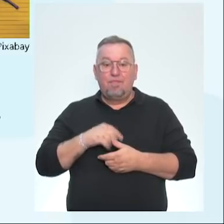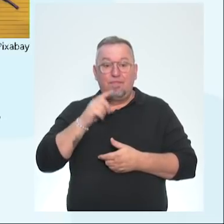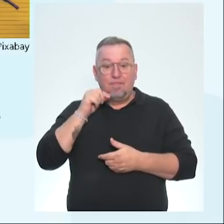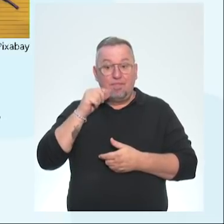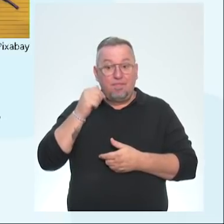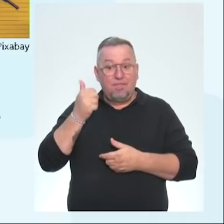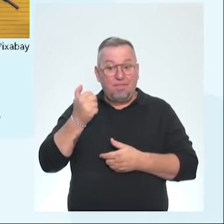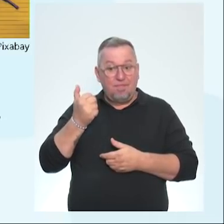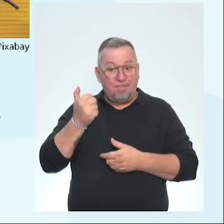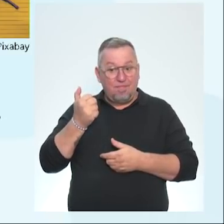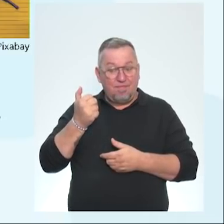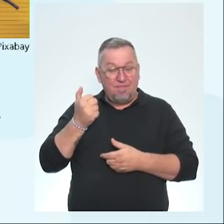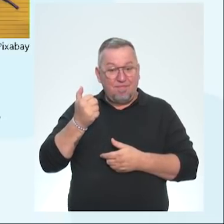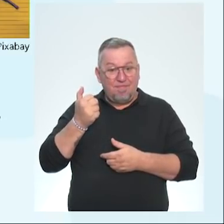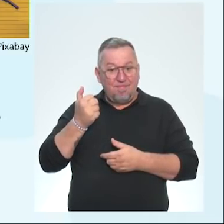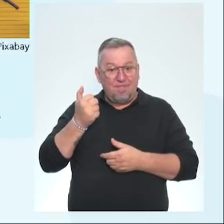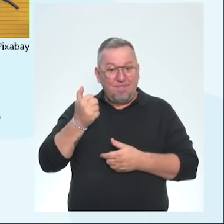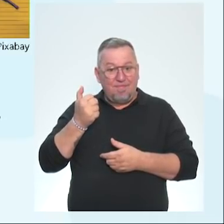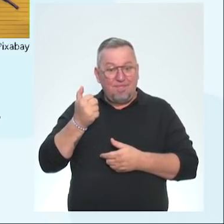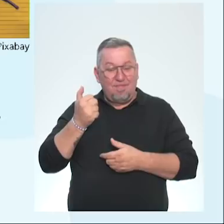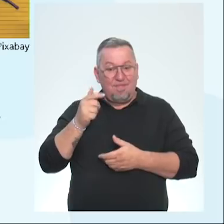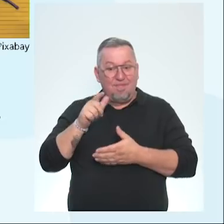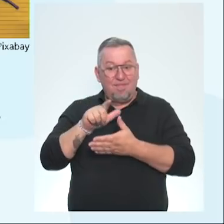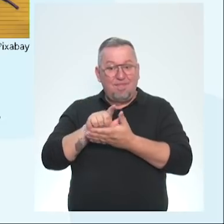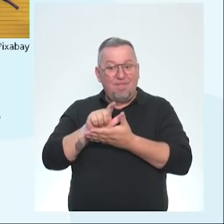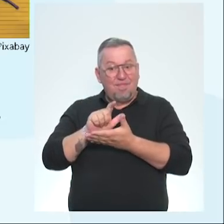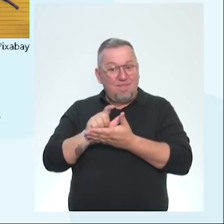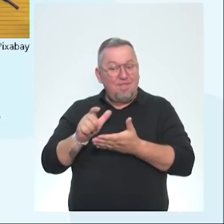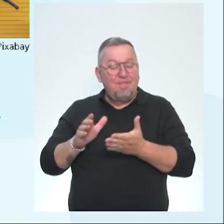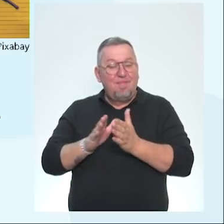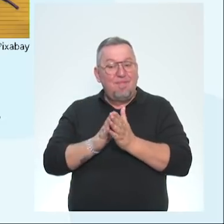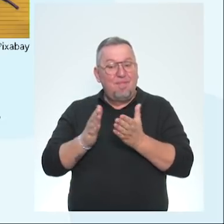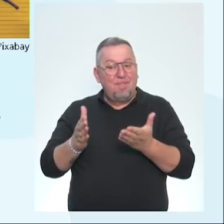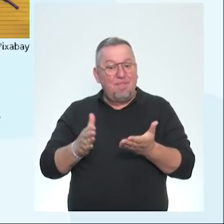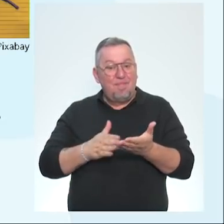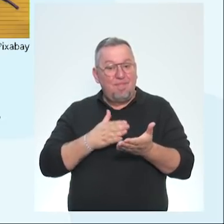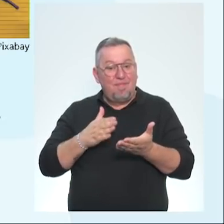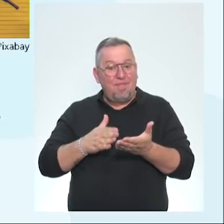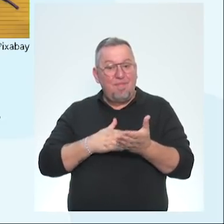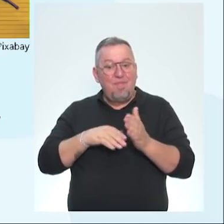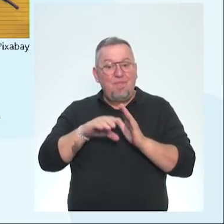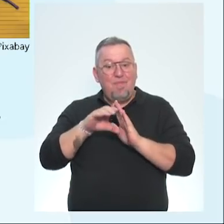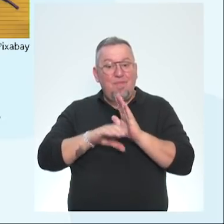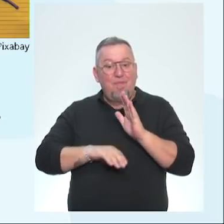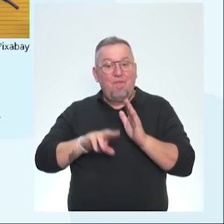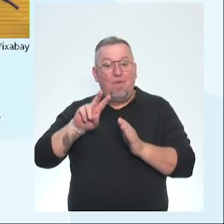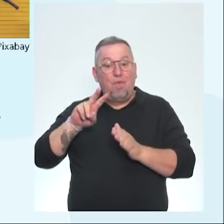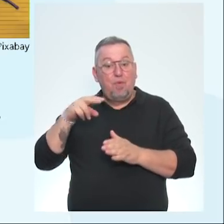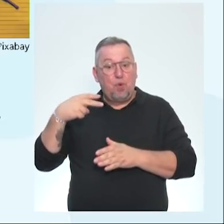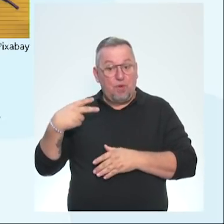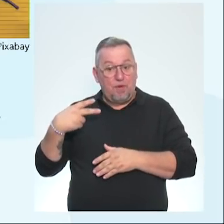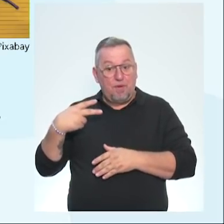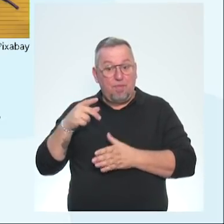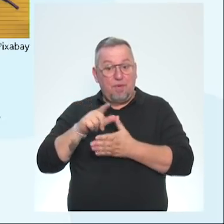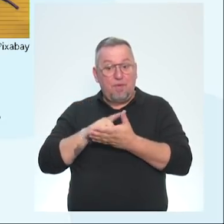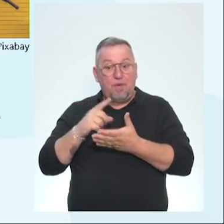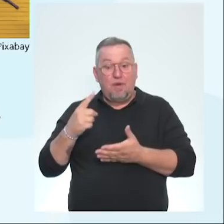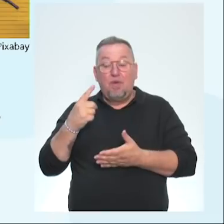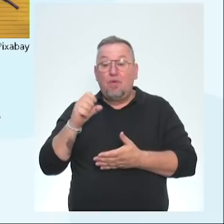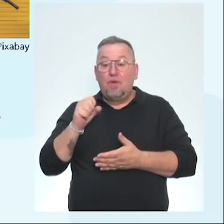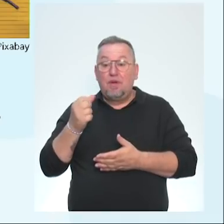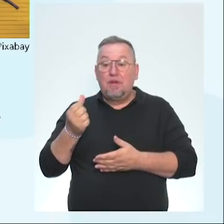lápis ou caneta, papel ou caderno e o nosso currículo em ação, volume 2,